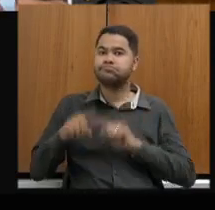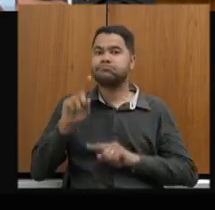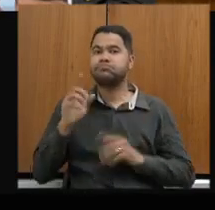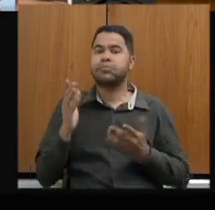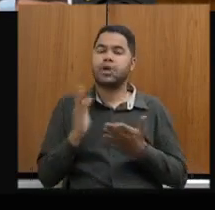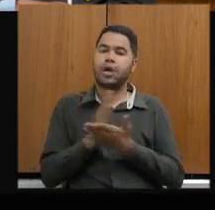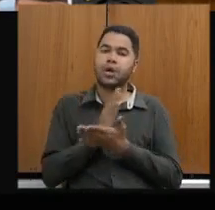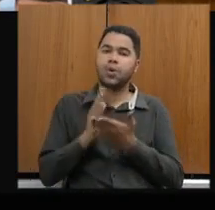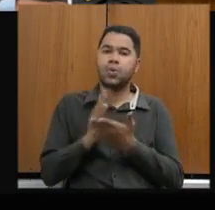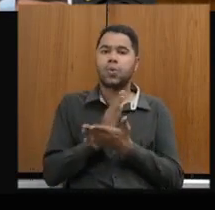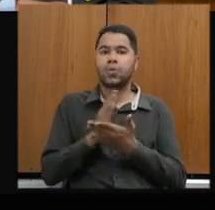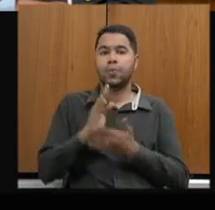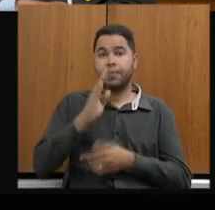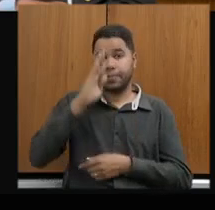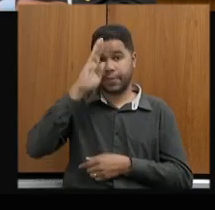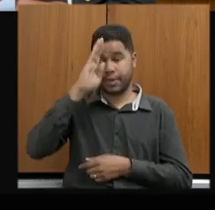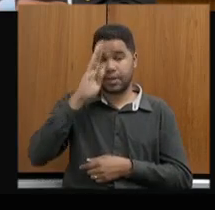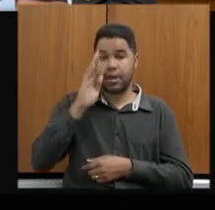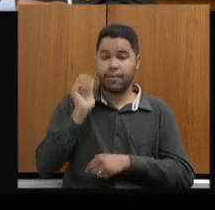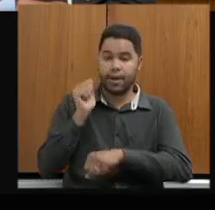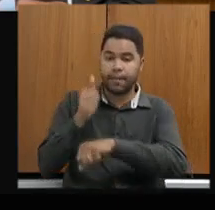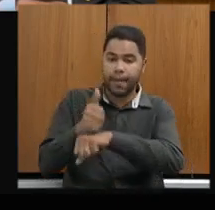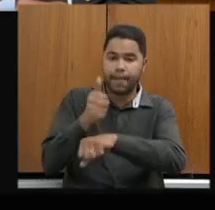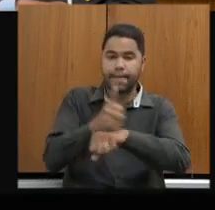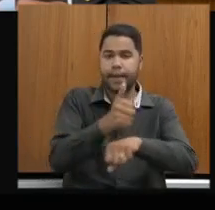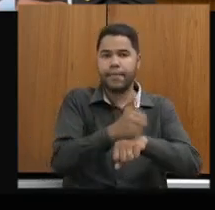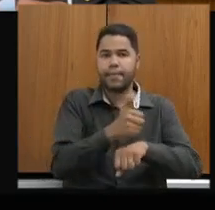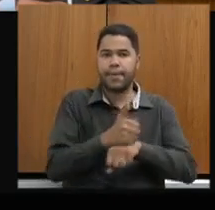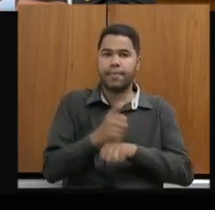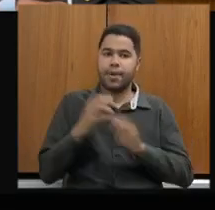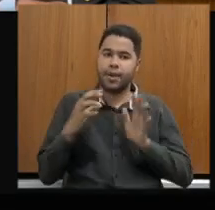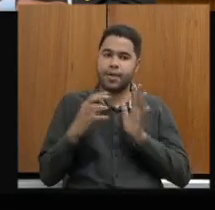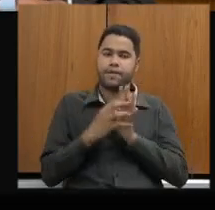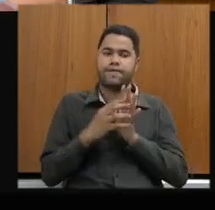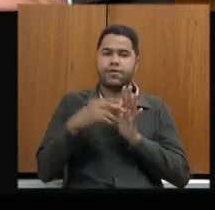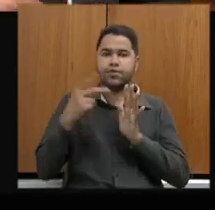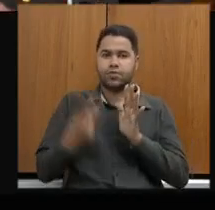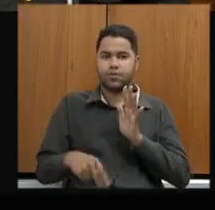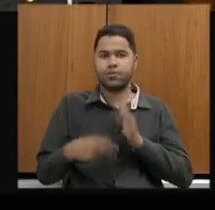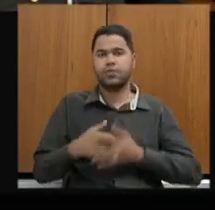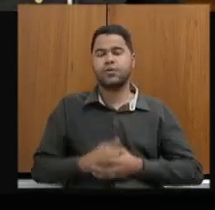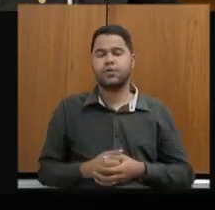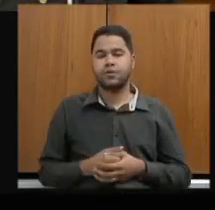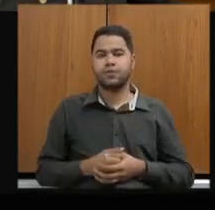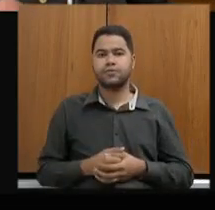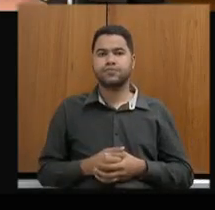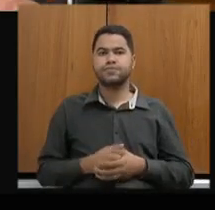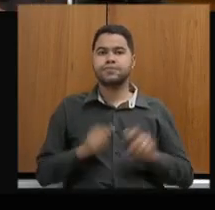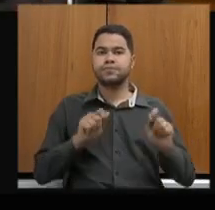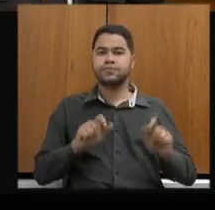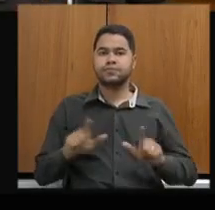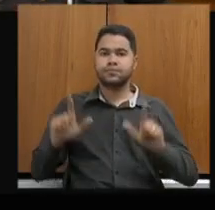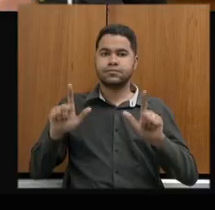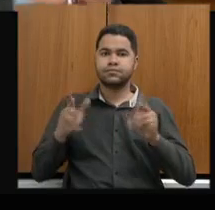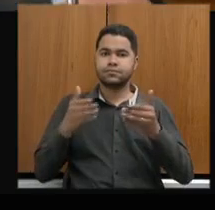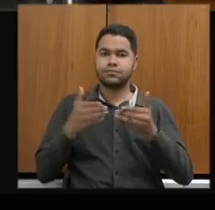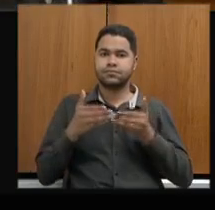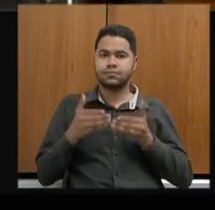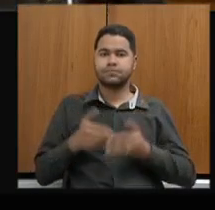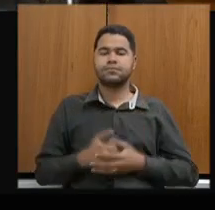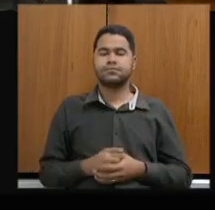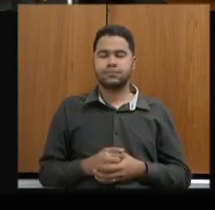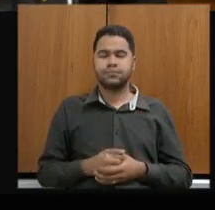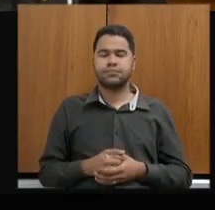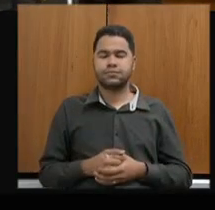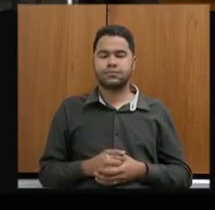média de alguns militares para recomposição do efetivo da nossa instituição próximo por favor